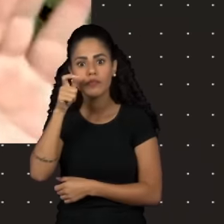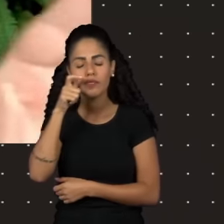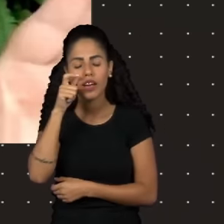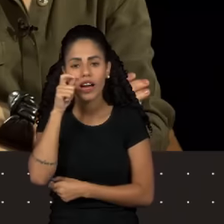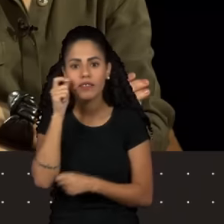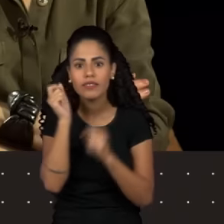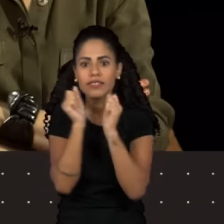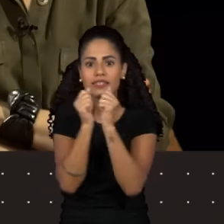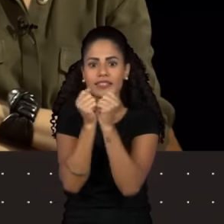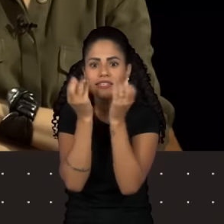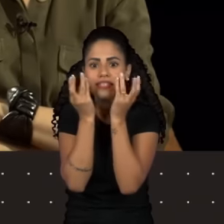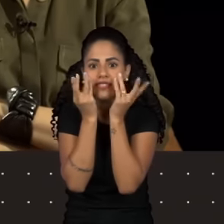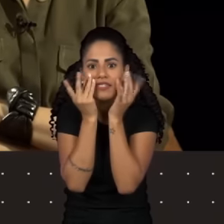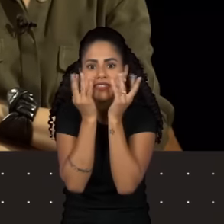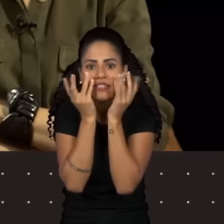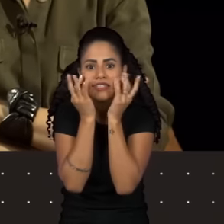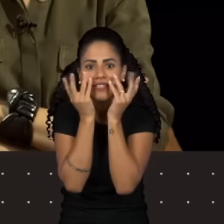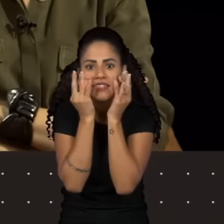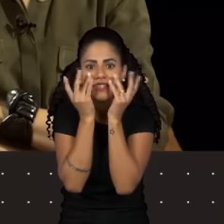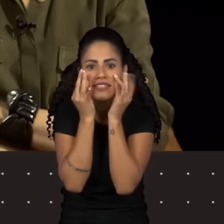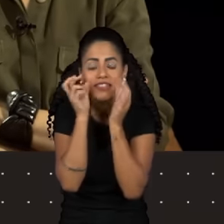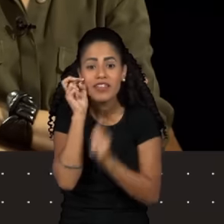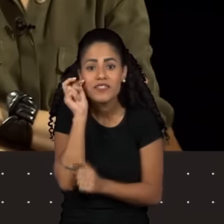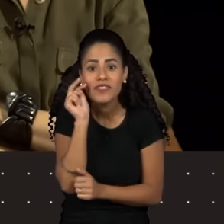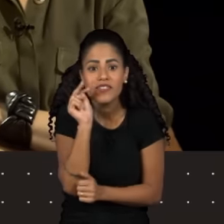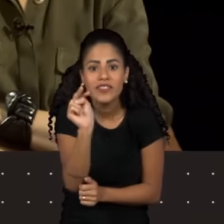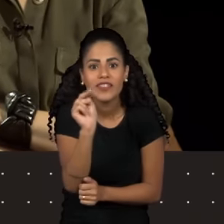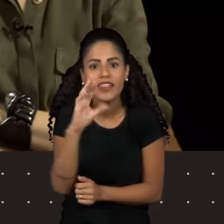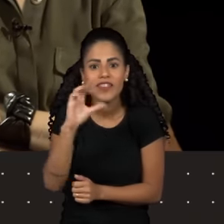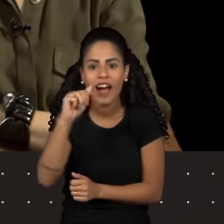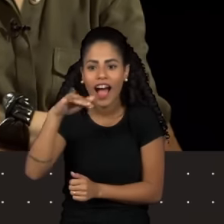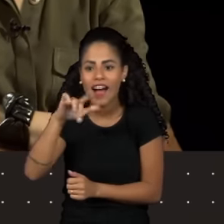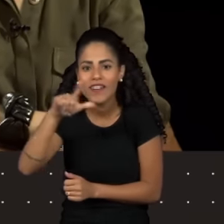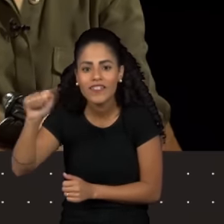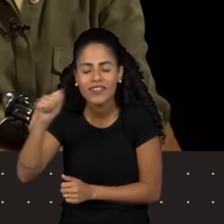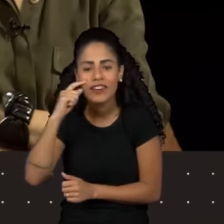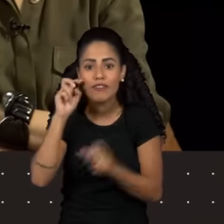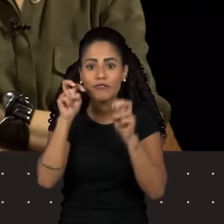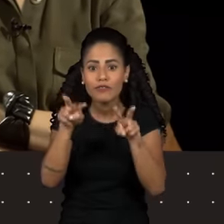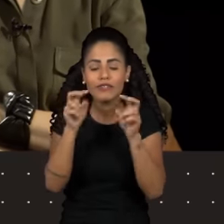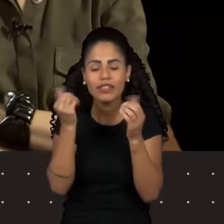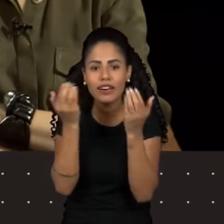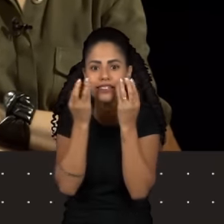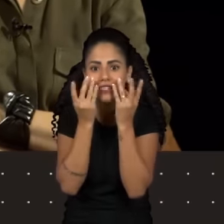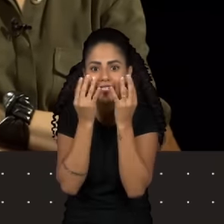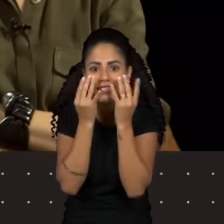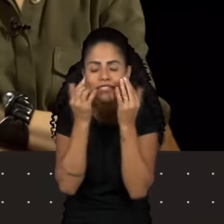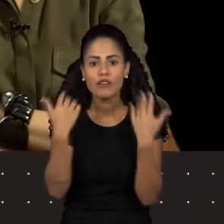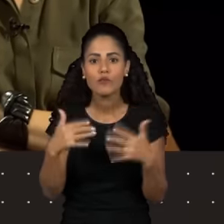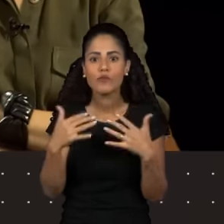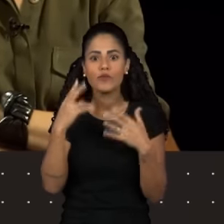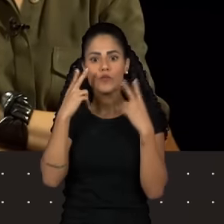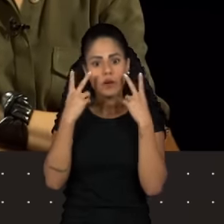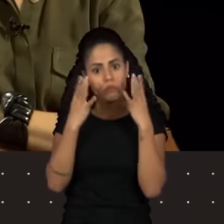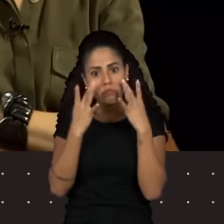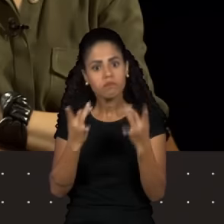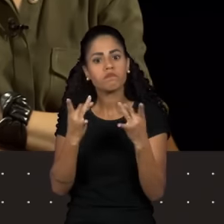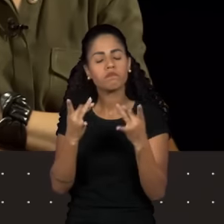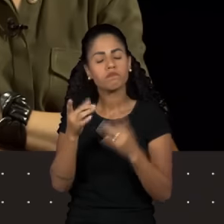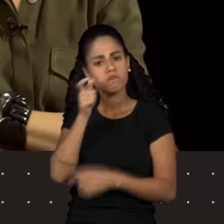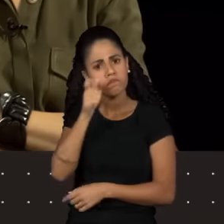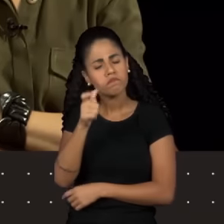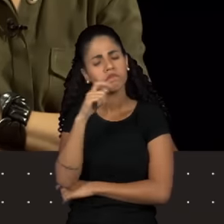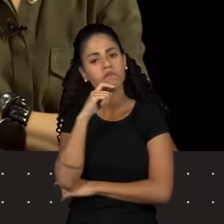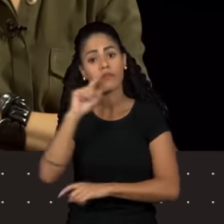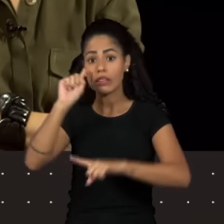saiu dela. Assim, um encanto, sabe? Aquele magnetismo já me chamou. E